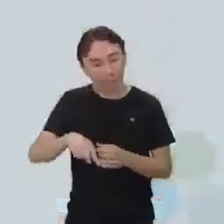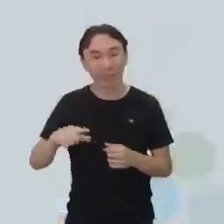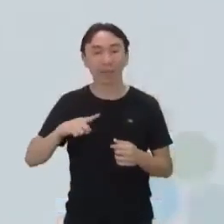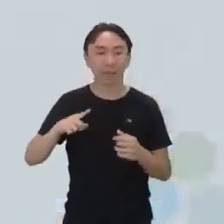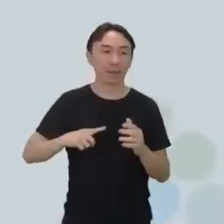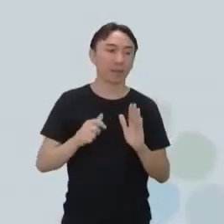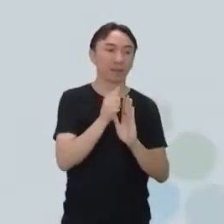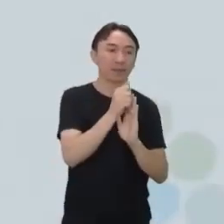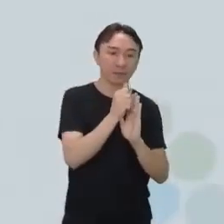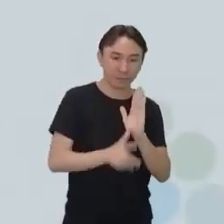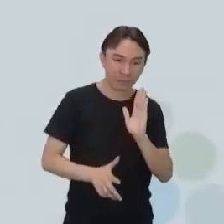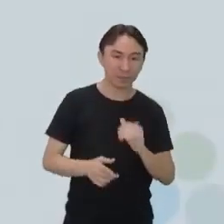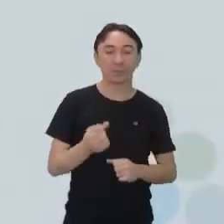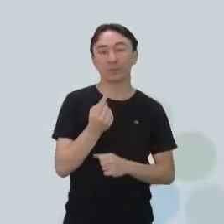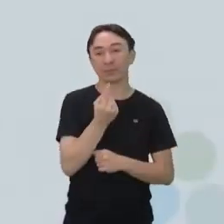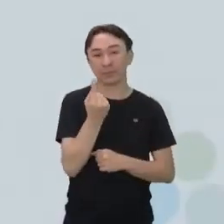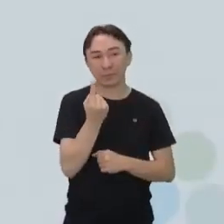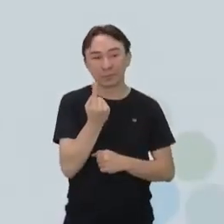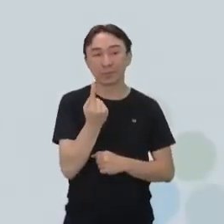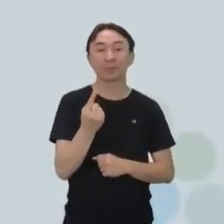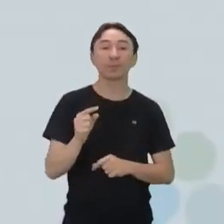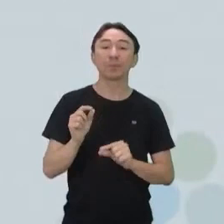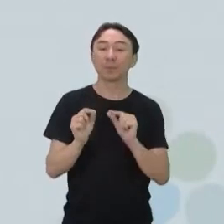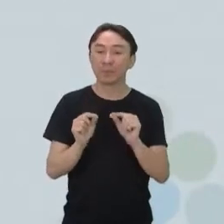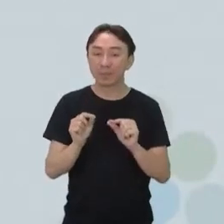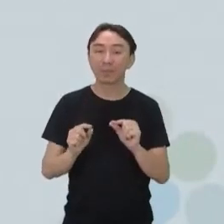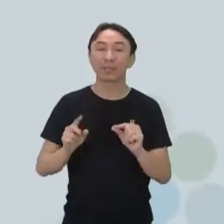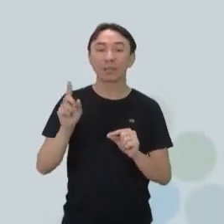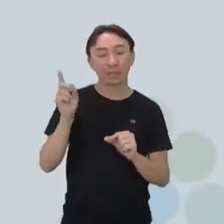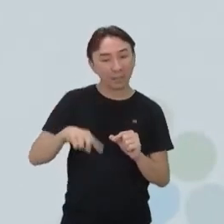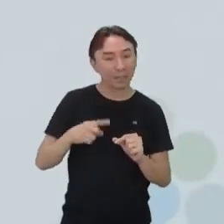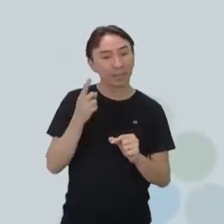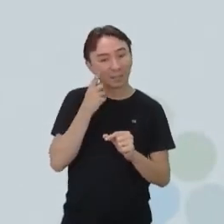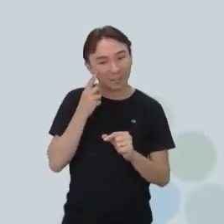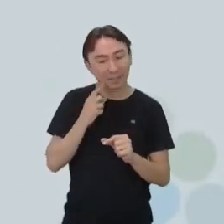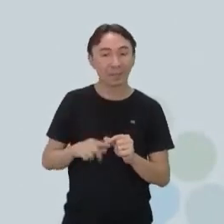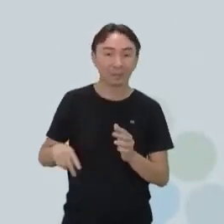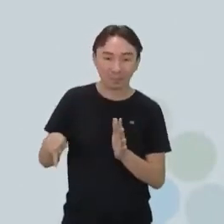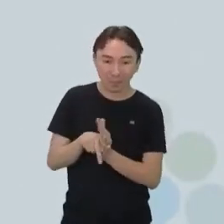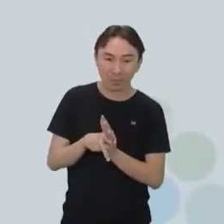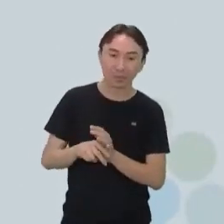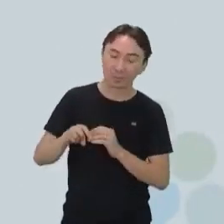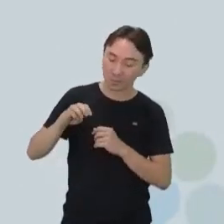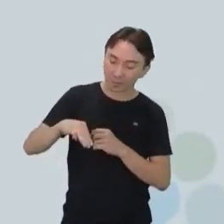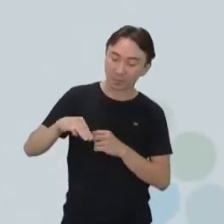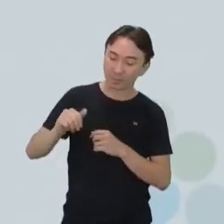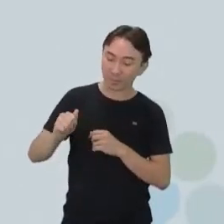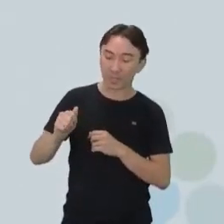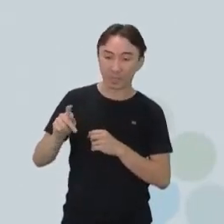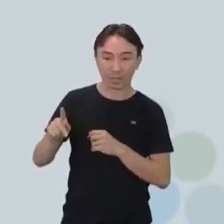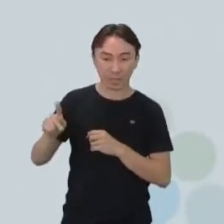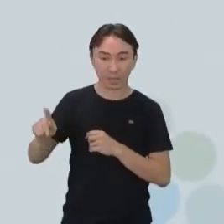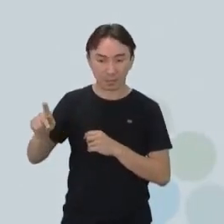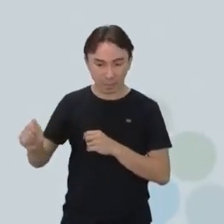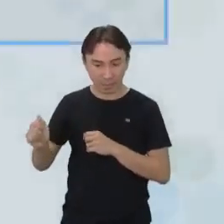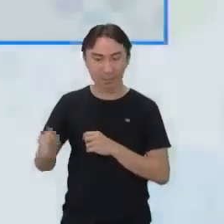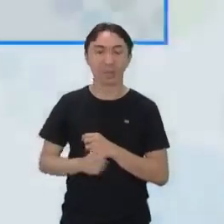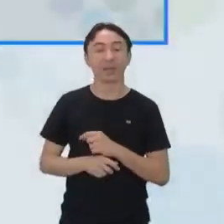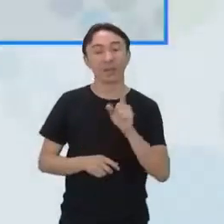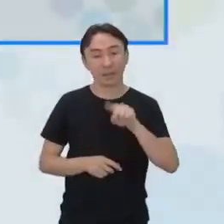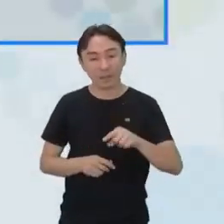atividade 1 do material de apoio do professor e a aula de número 6, que é a parte